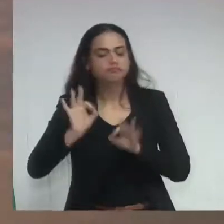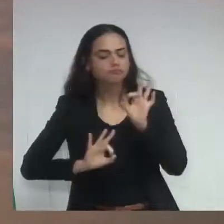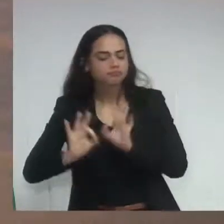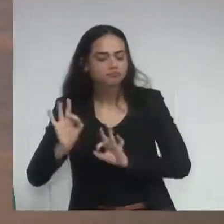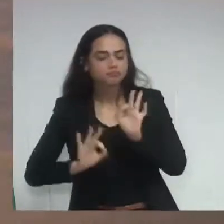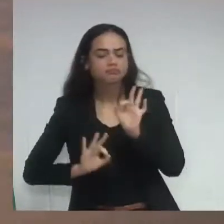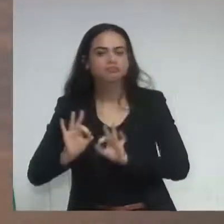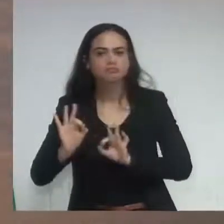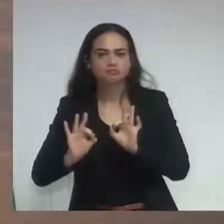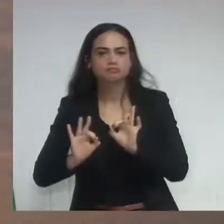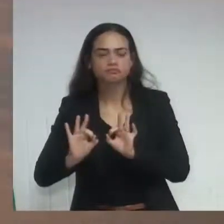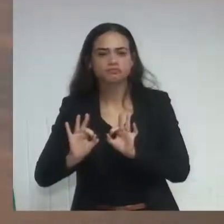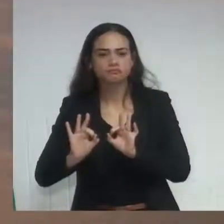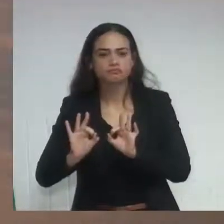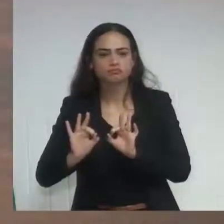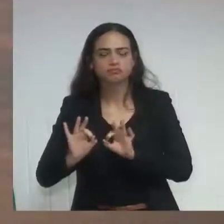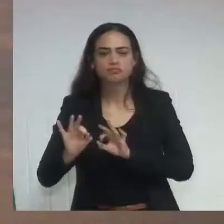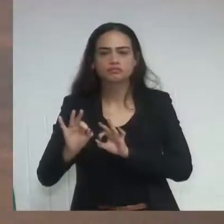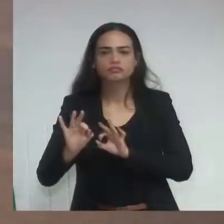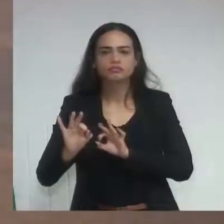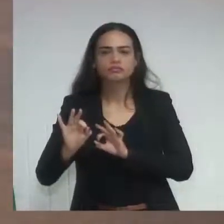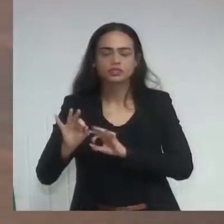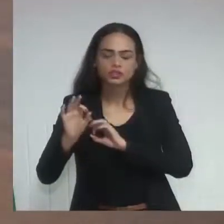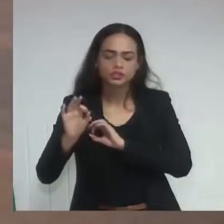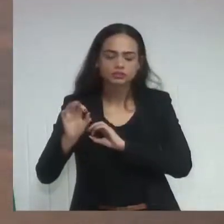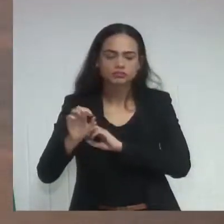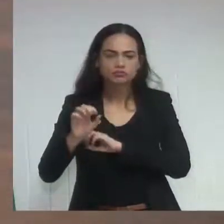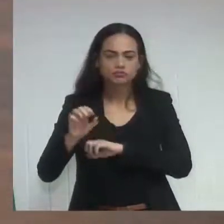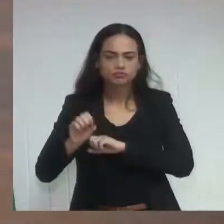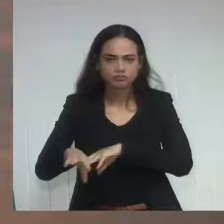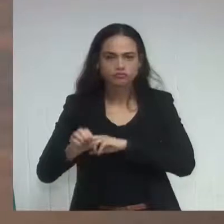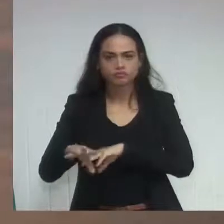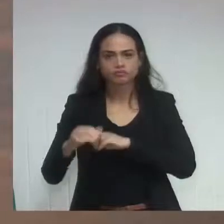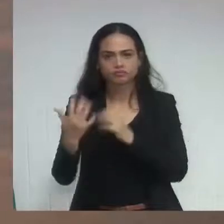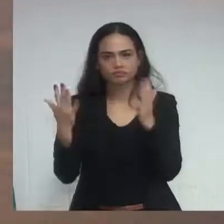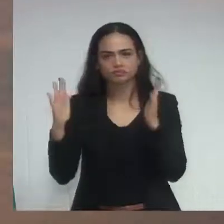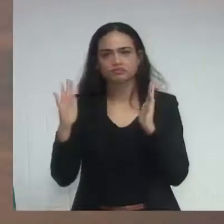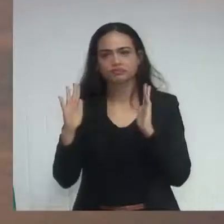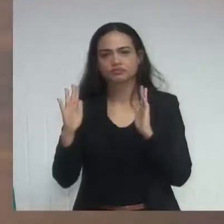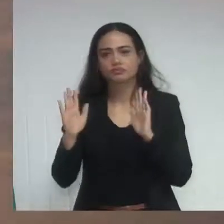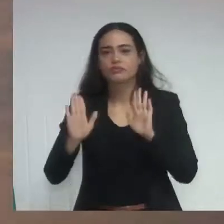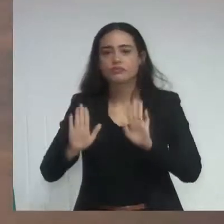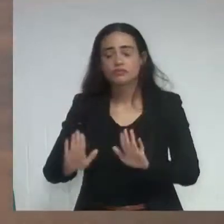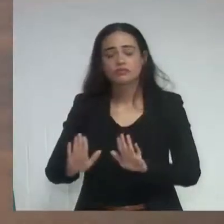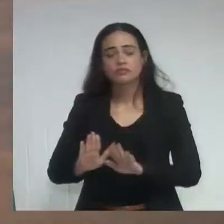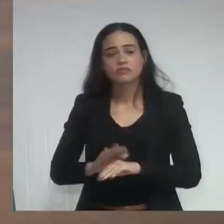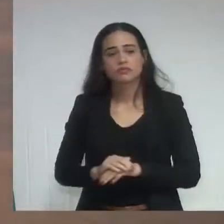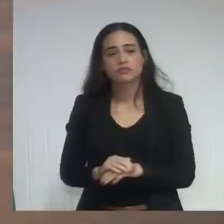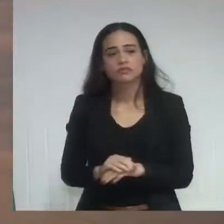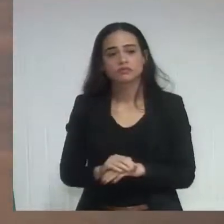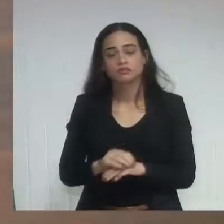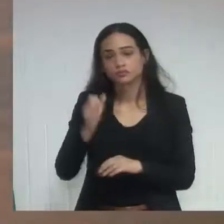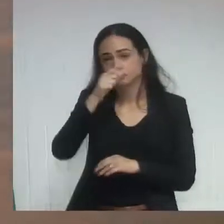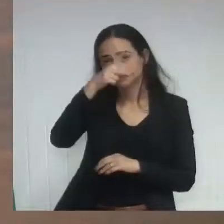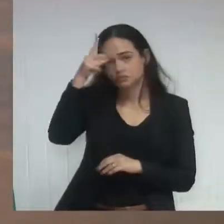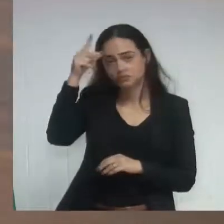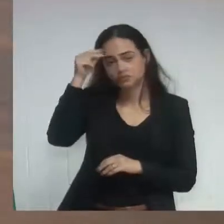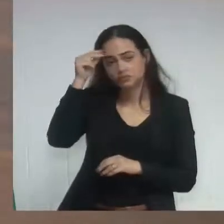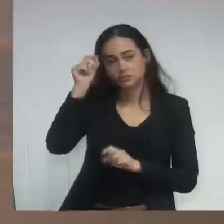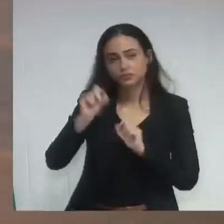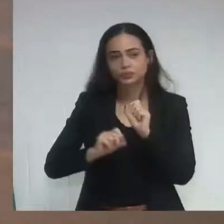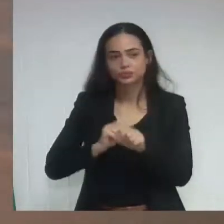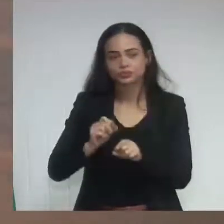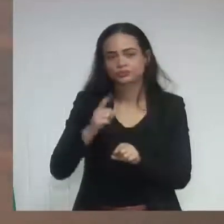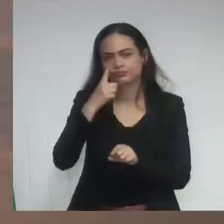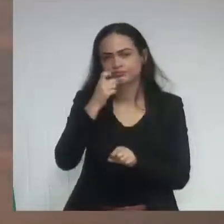municipal de educação ambiental se, ao mesmo tempo, a prefeitura manter